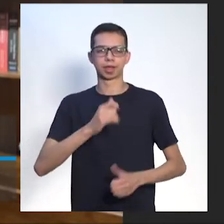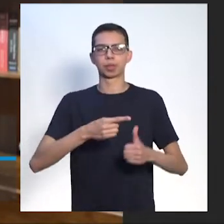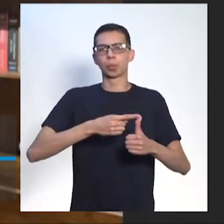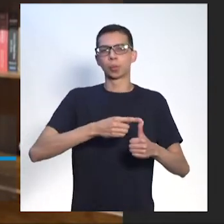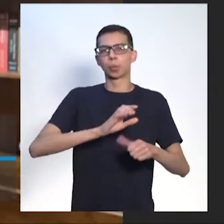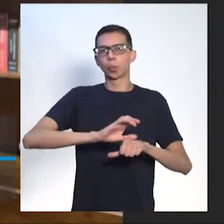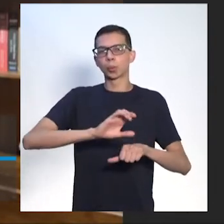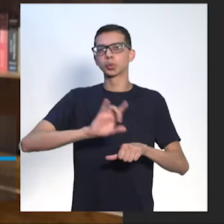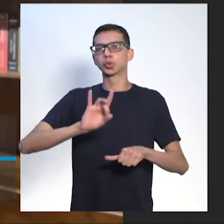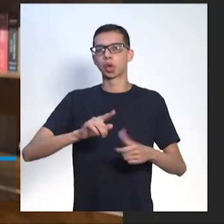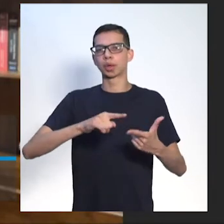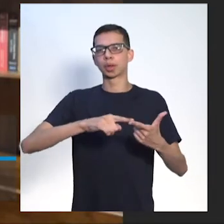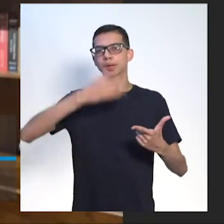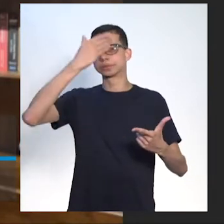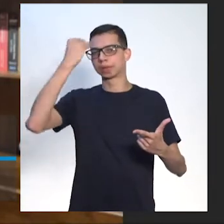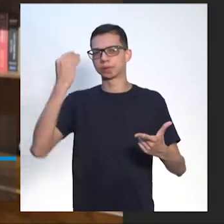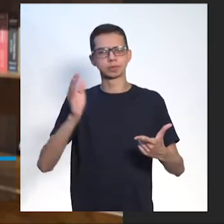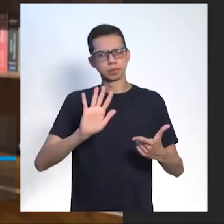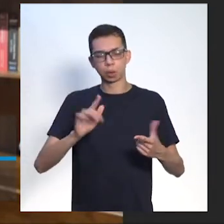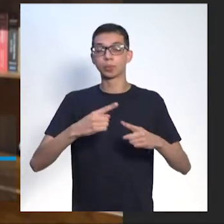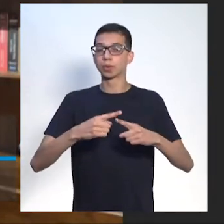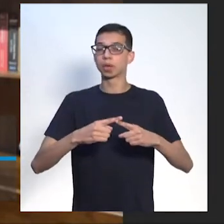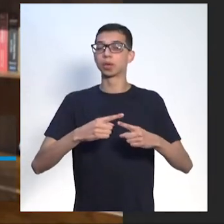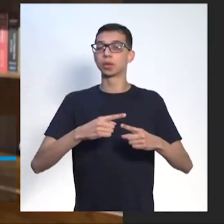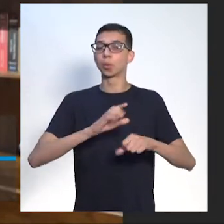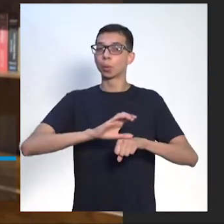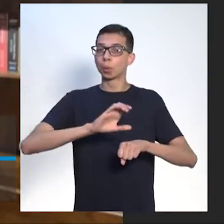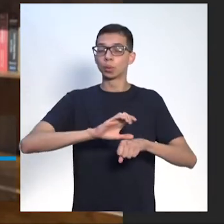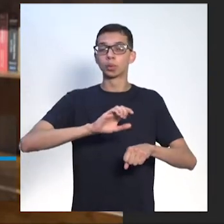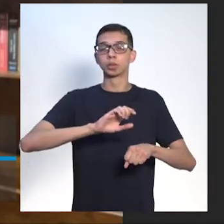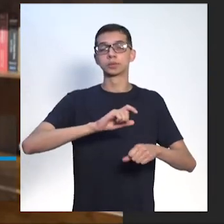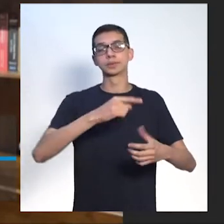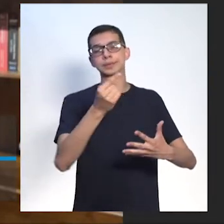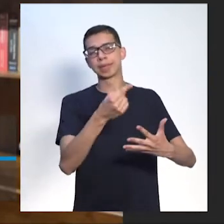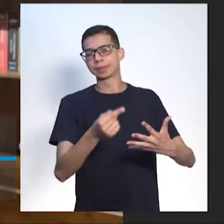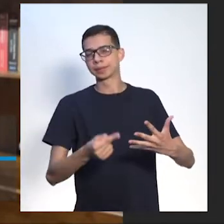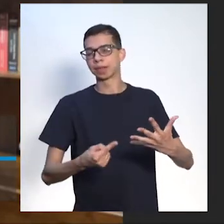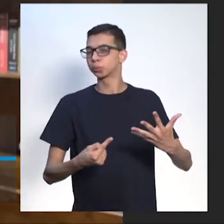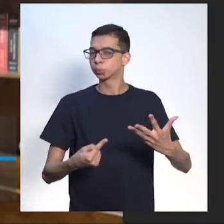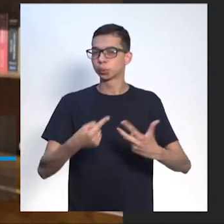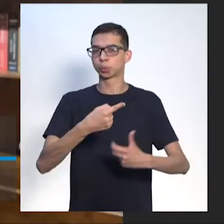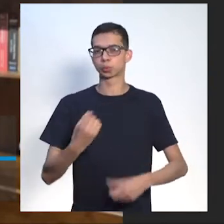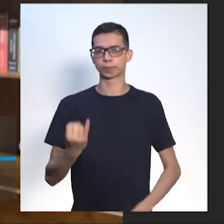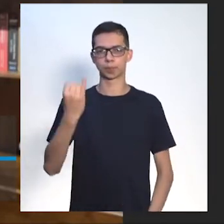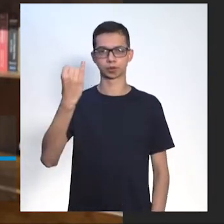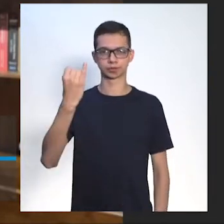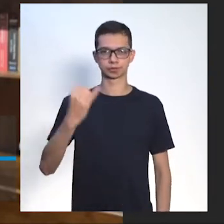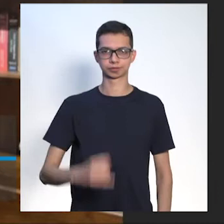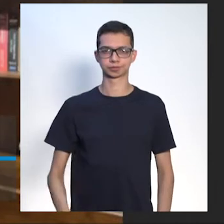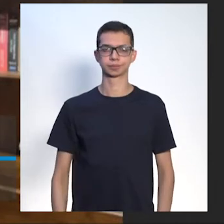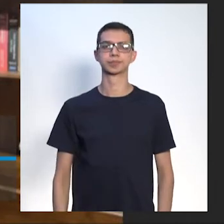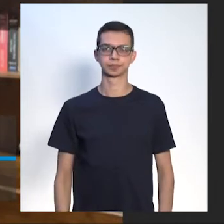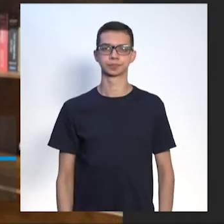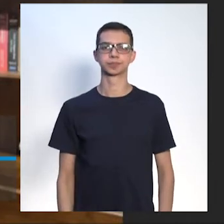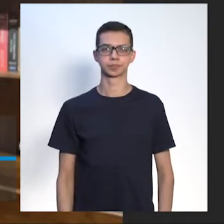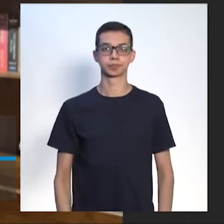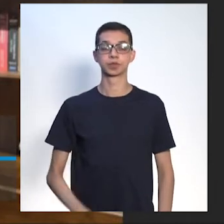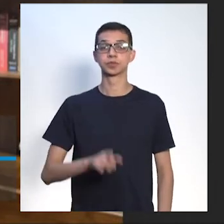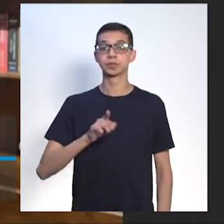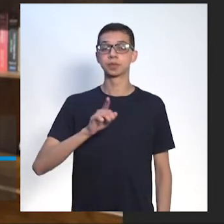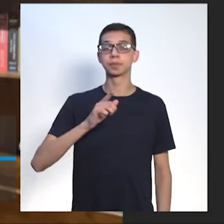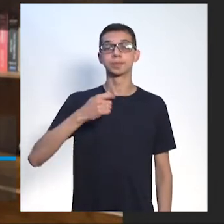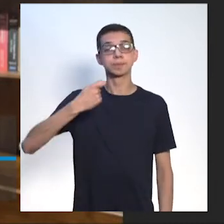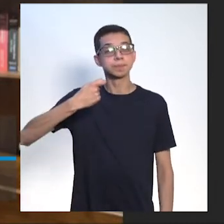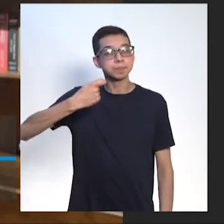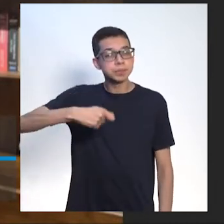os cursos importam, todos os cursos são importantes, e você tem que, com isso, ter claro o seguinte: eu vou lá